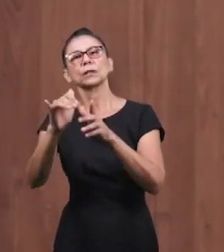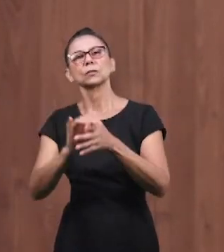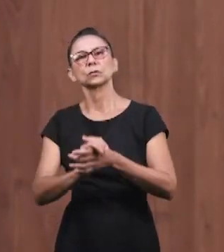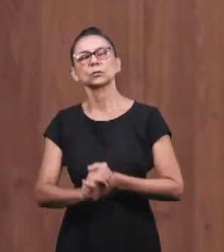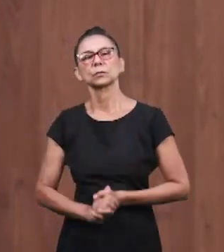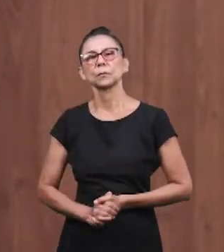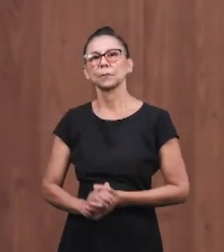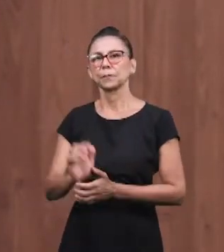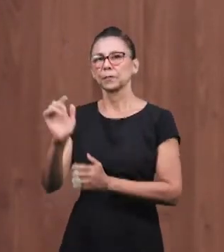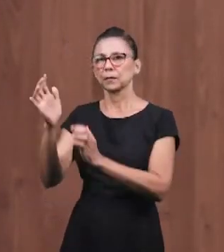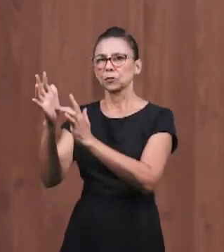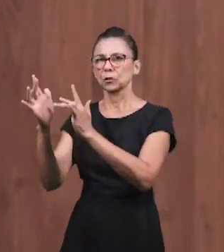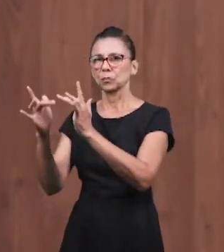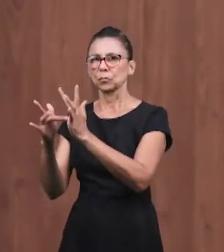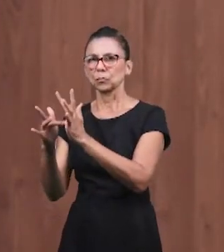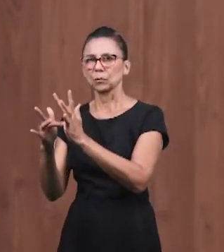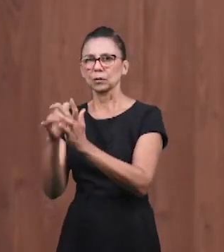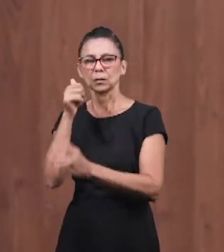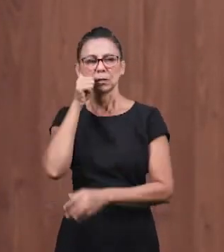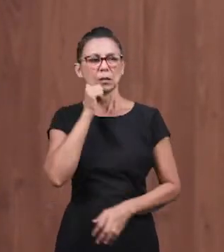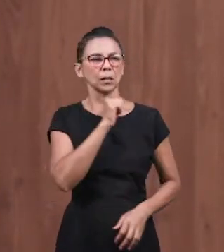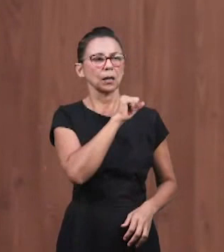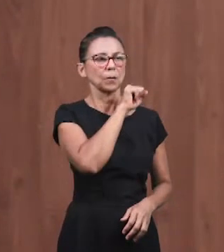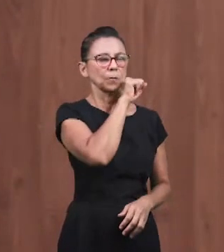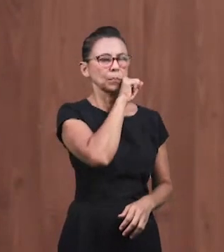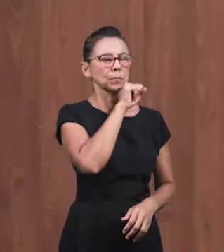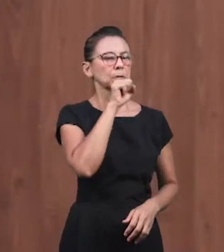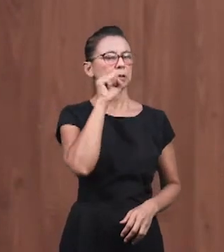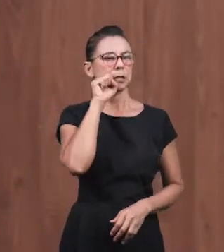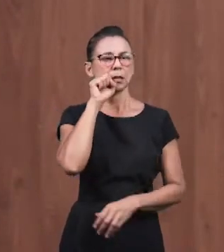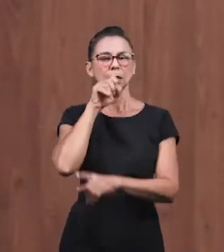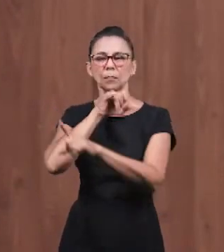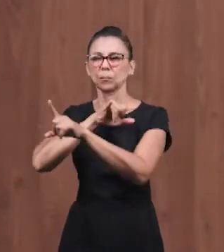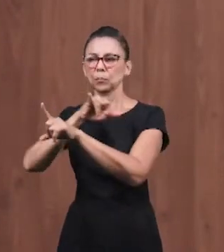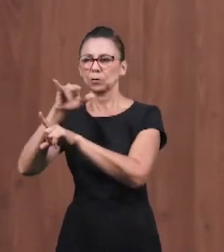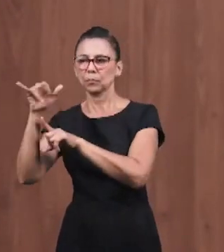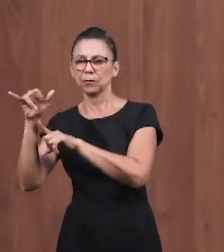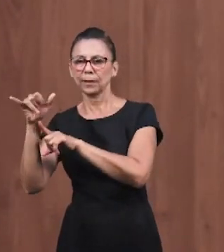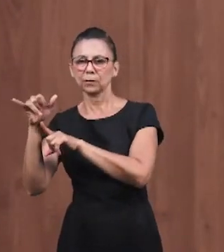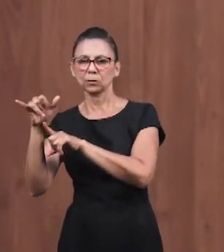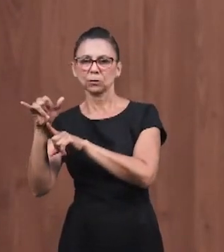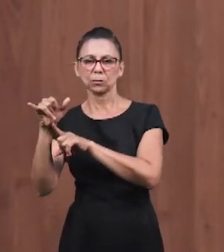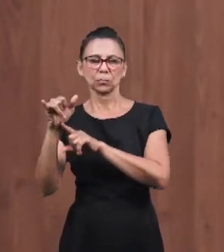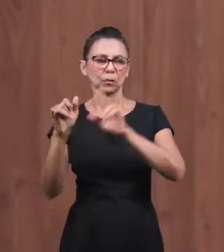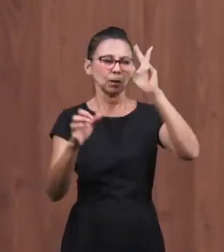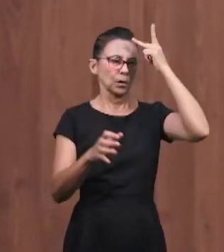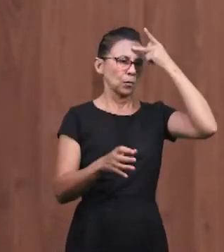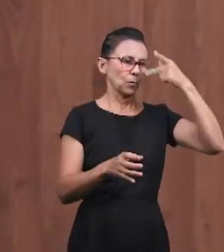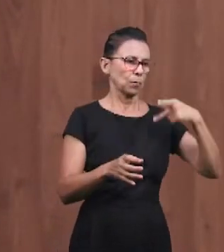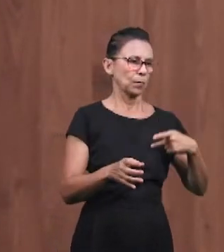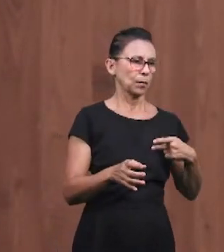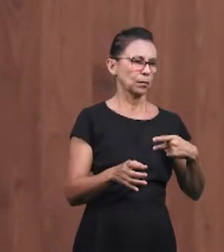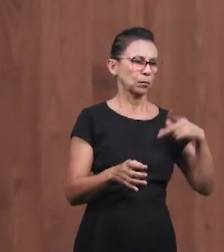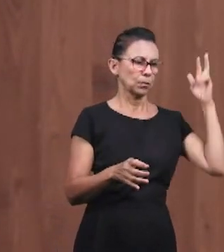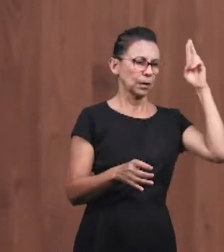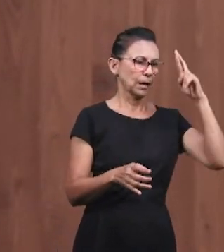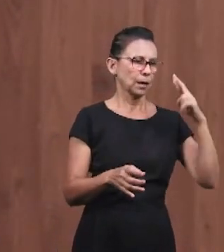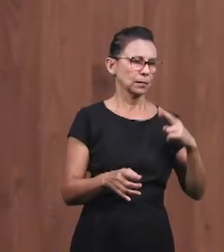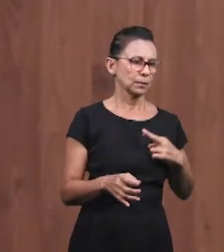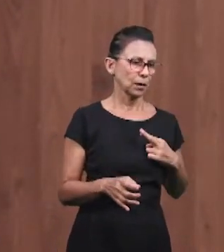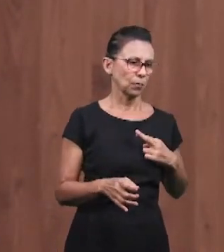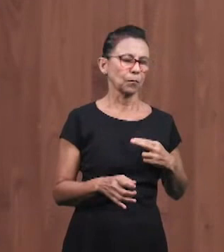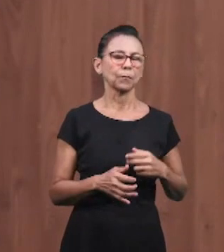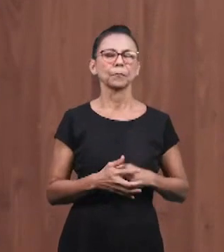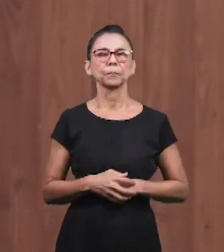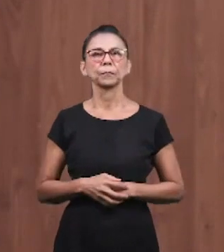do profético com o histórico, do terreno, ou seja, aquilo que é terreno, com aquilo que é celestial. E o